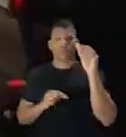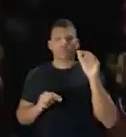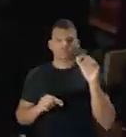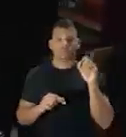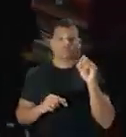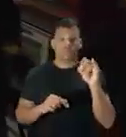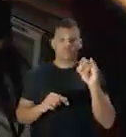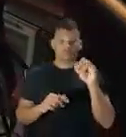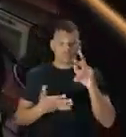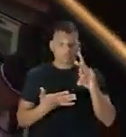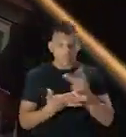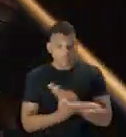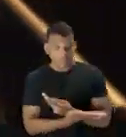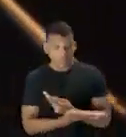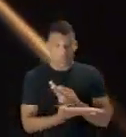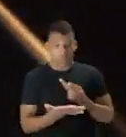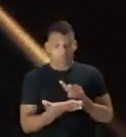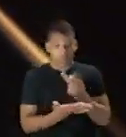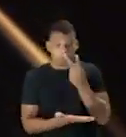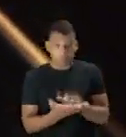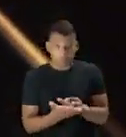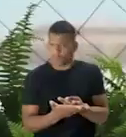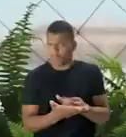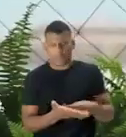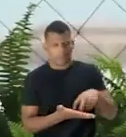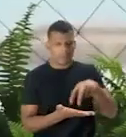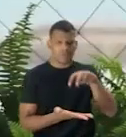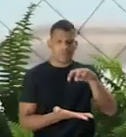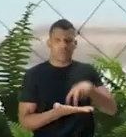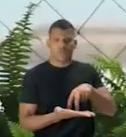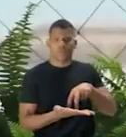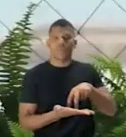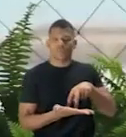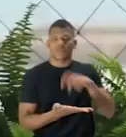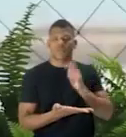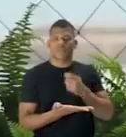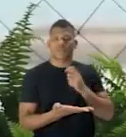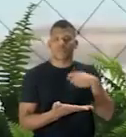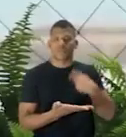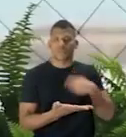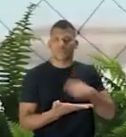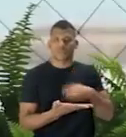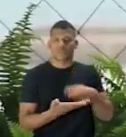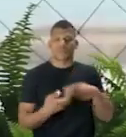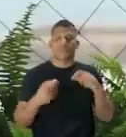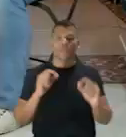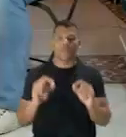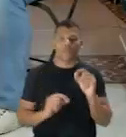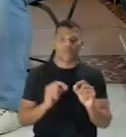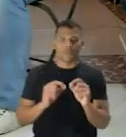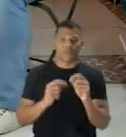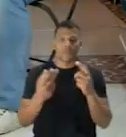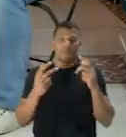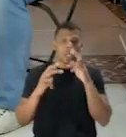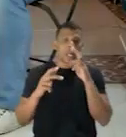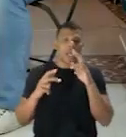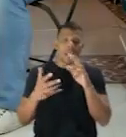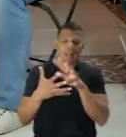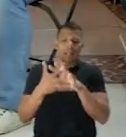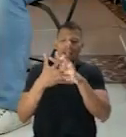velho sonho se desfaz. Se o tombo acontecer, saber se